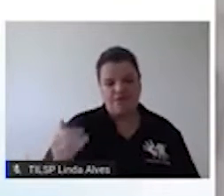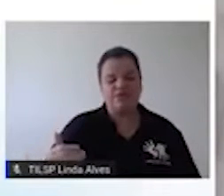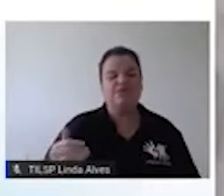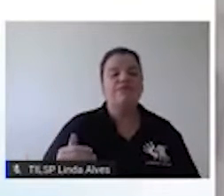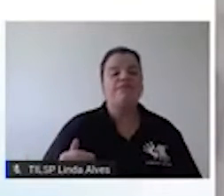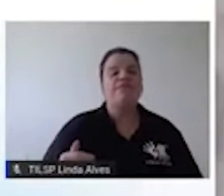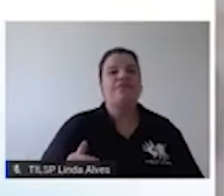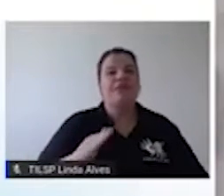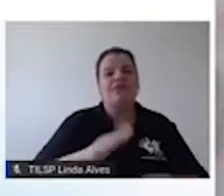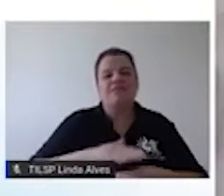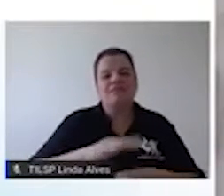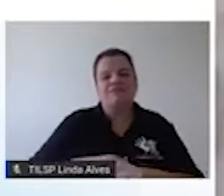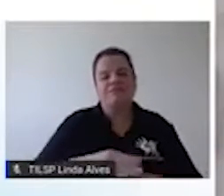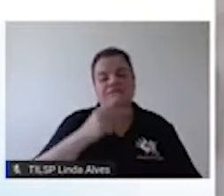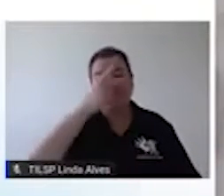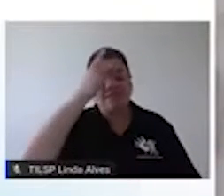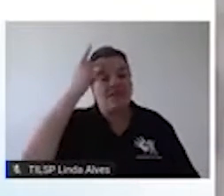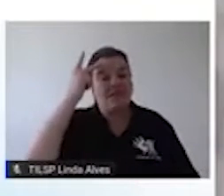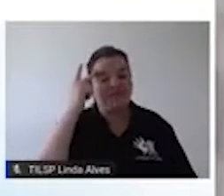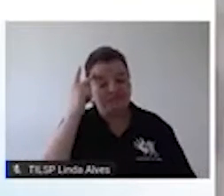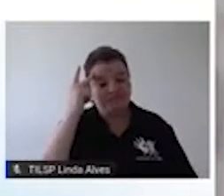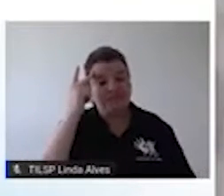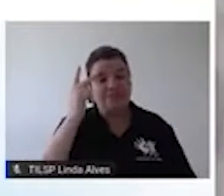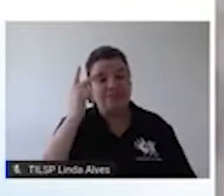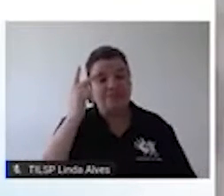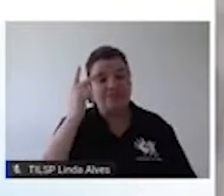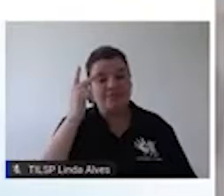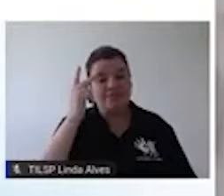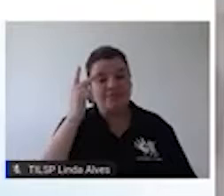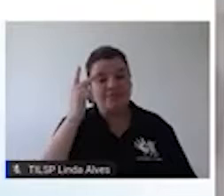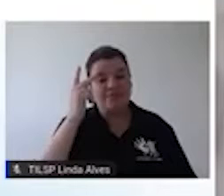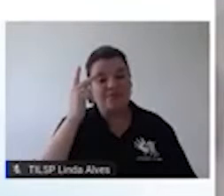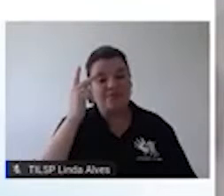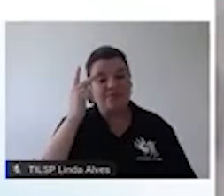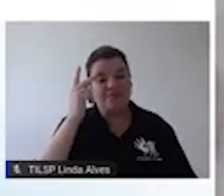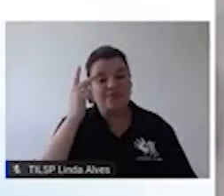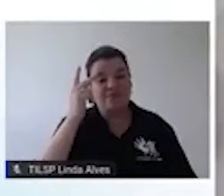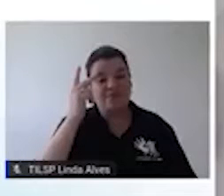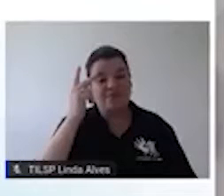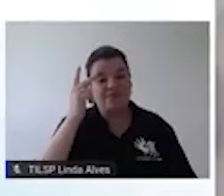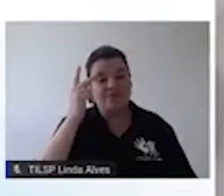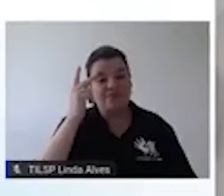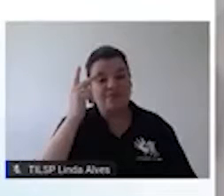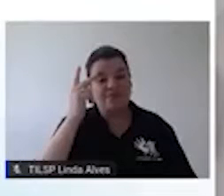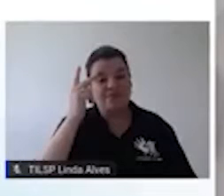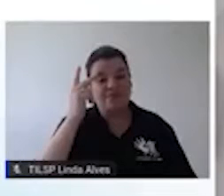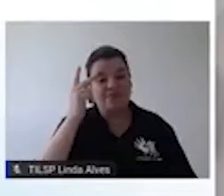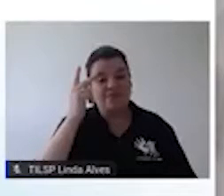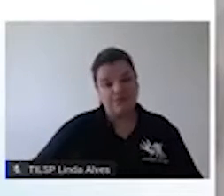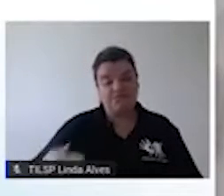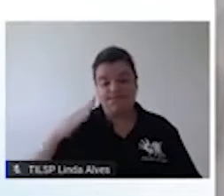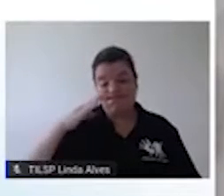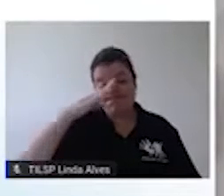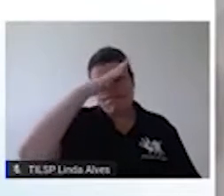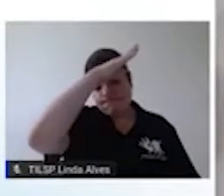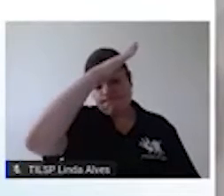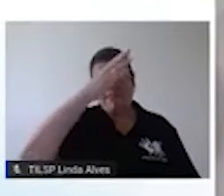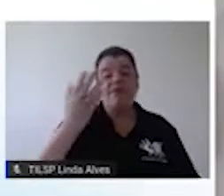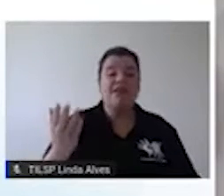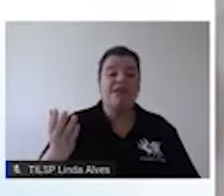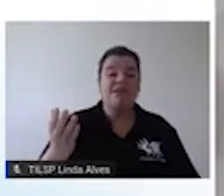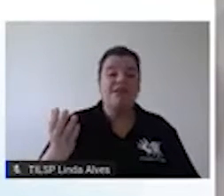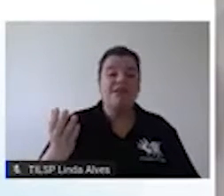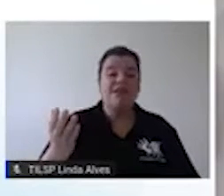a atitude, não é, que o governo brasileiro, o governo federal brasileiro teve, foi desde